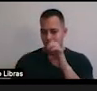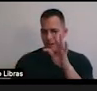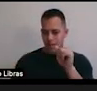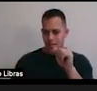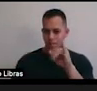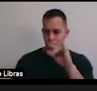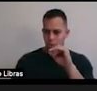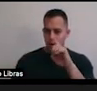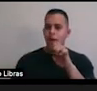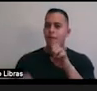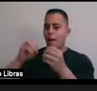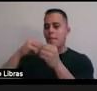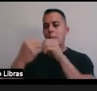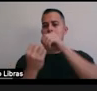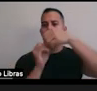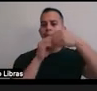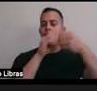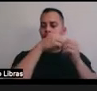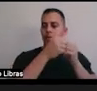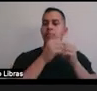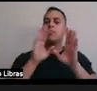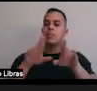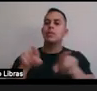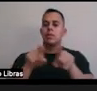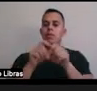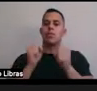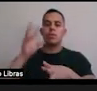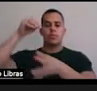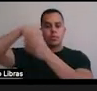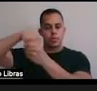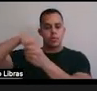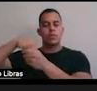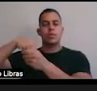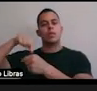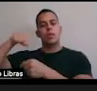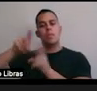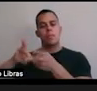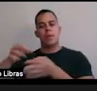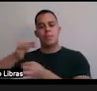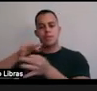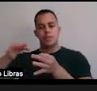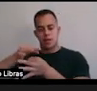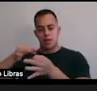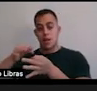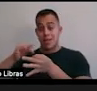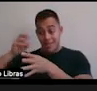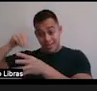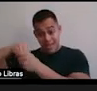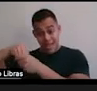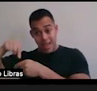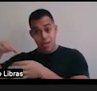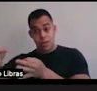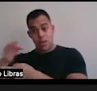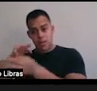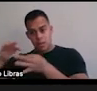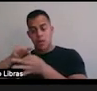extracelular, mas ele também pode ser internalizado nos neurônios, internalizado nas células. E lá dentro das células, ele vai ter